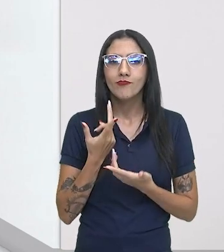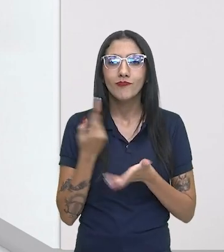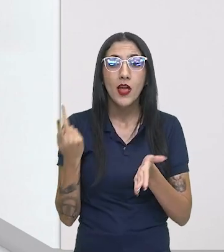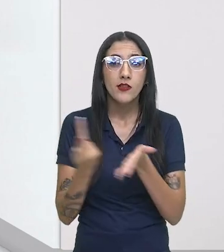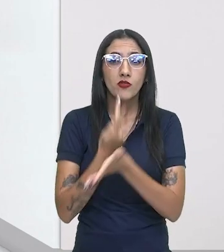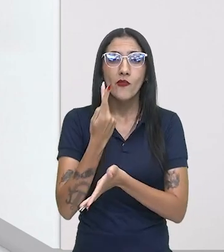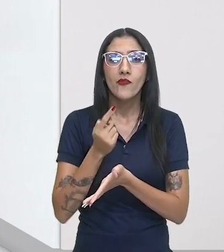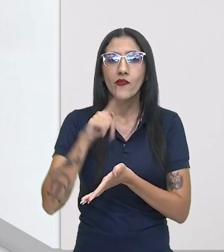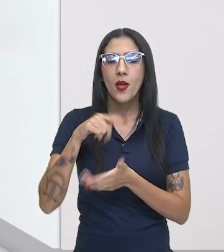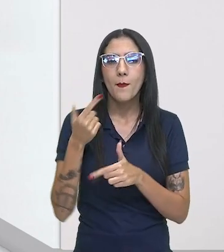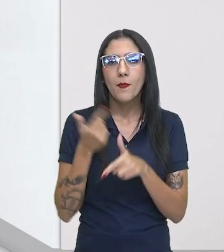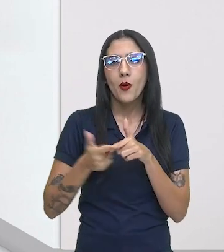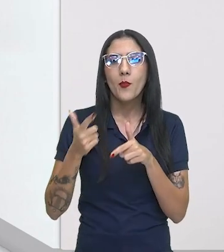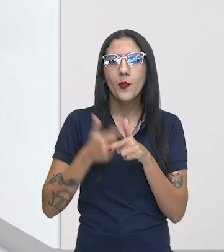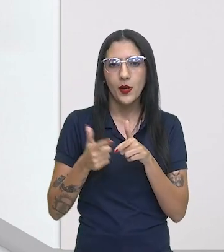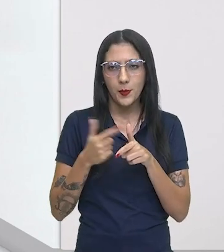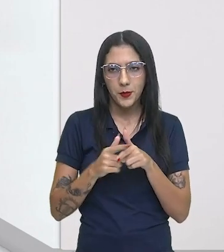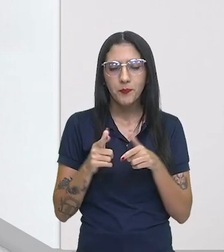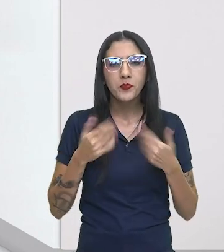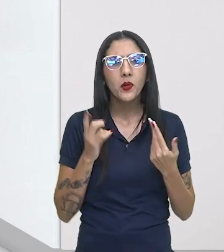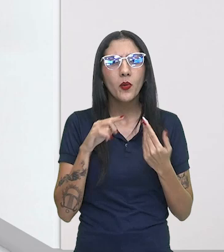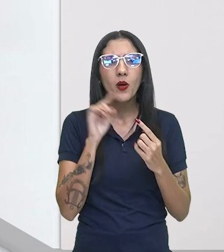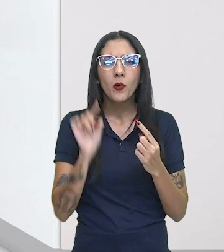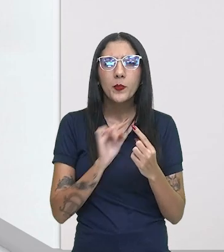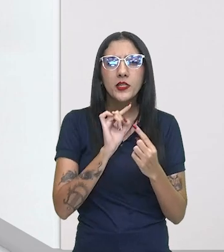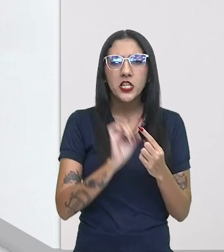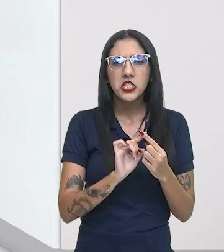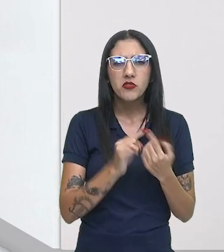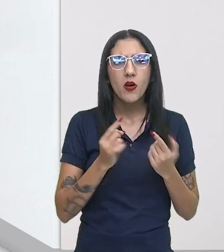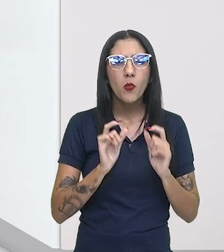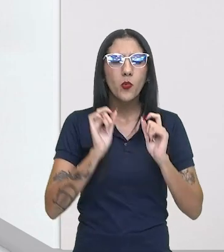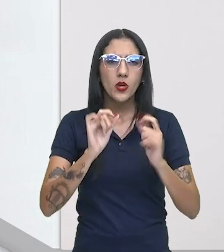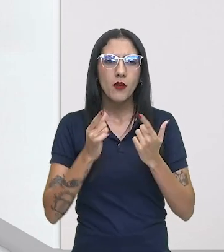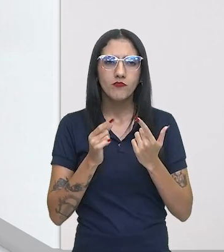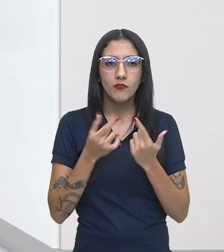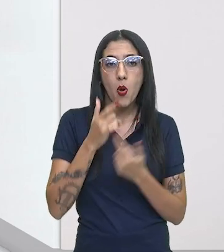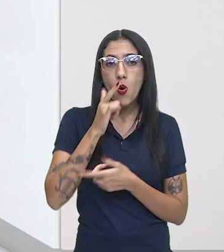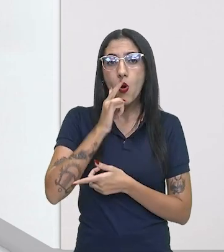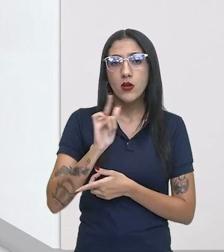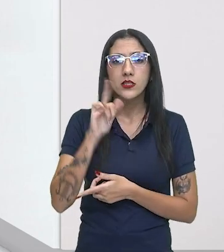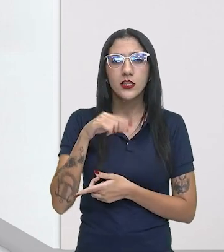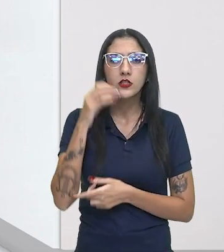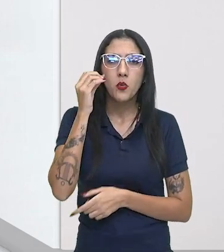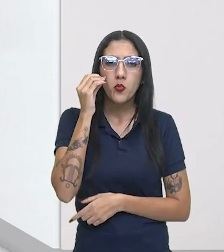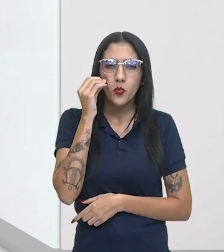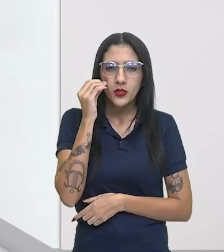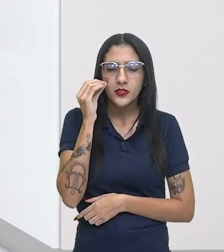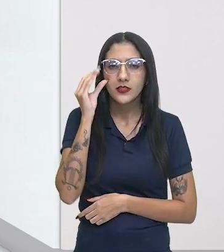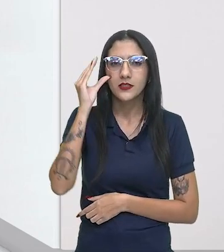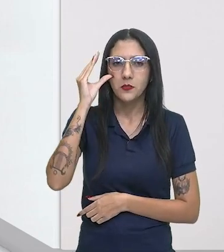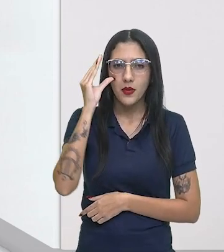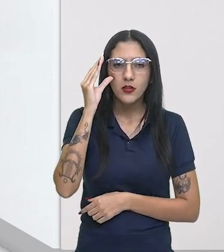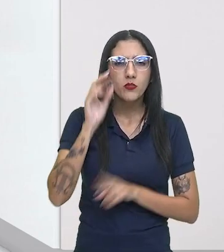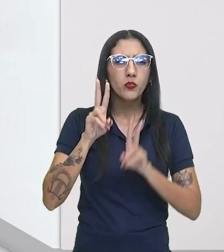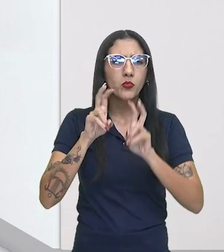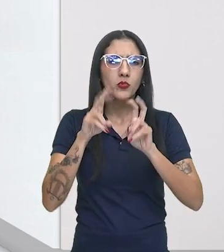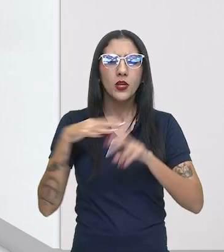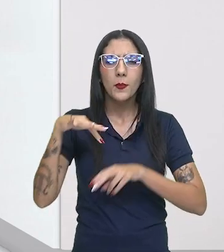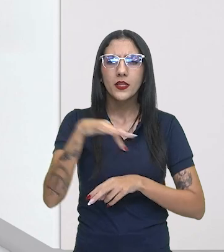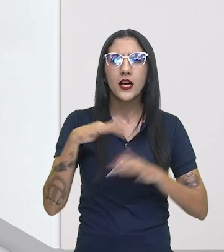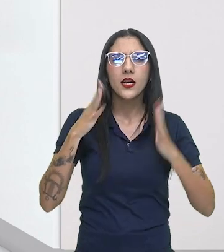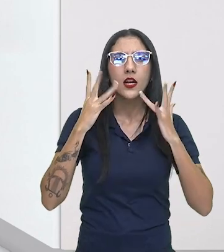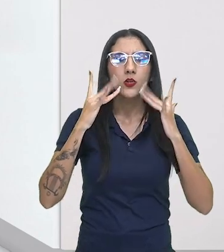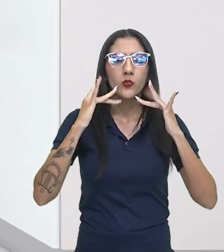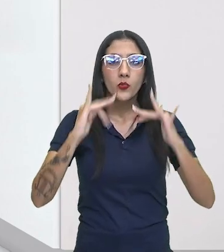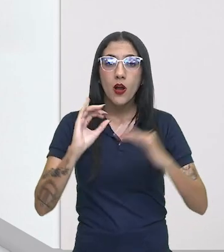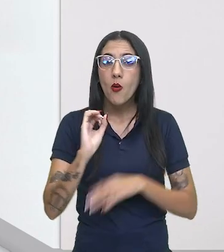um problema. O objetivo é obter conhecimento sobre o mundo